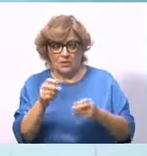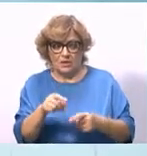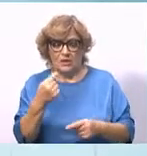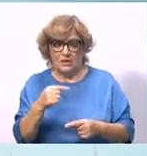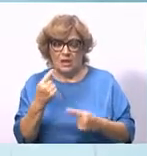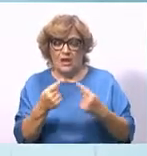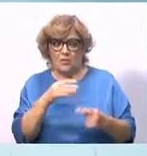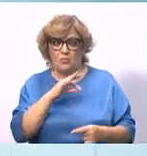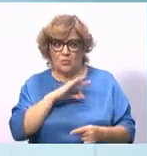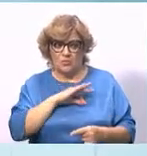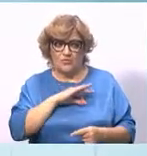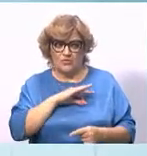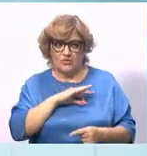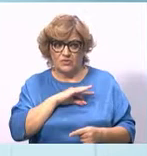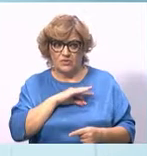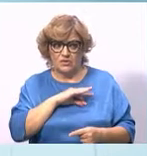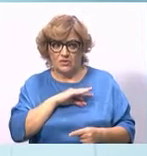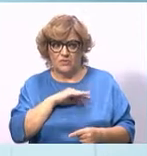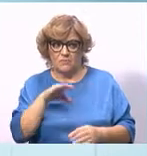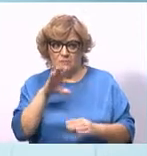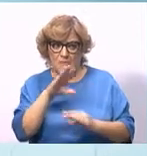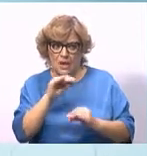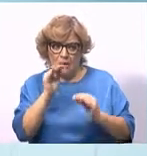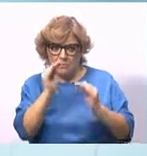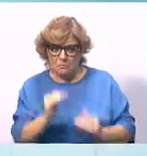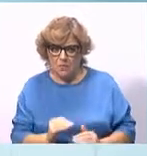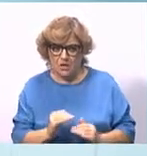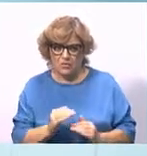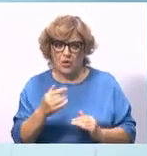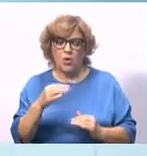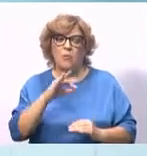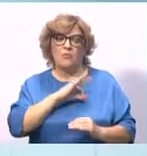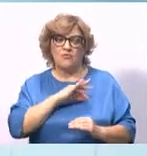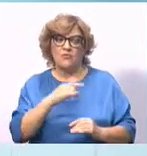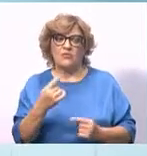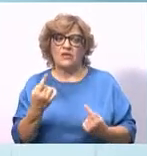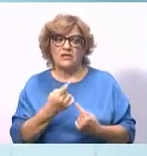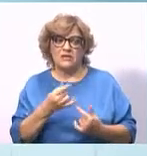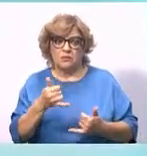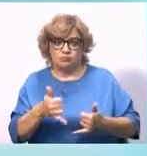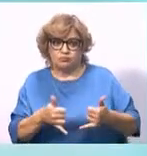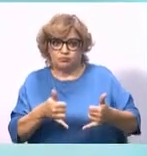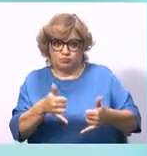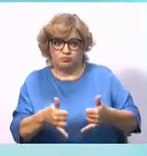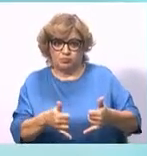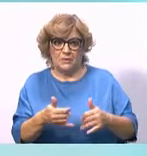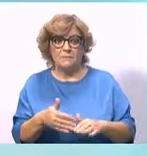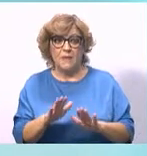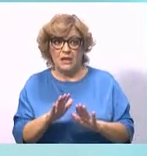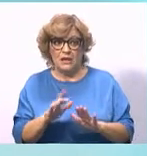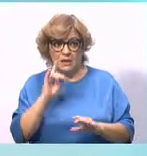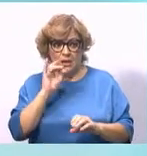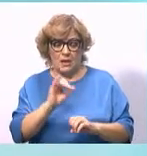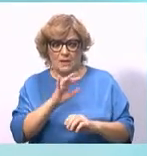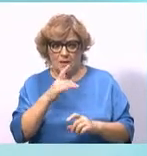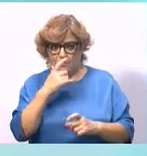algumas profissões, cada vez mais menos profissões exigem o sapato de tacão alto. Mas é evidente que as pessoas não